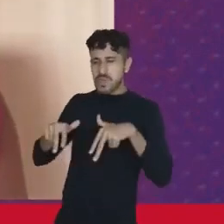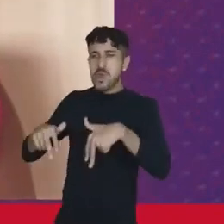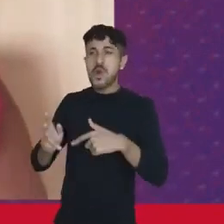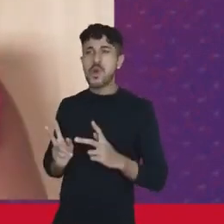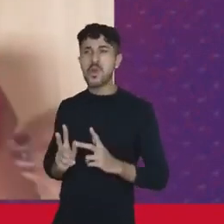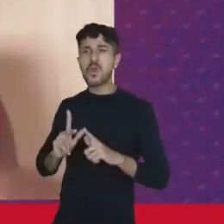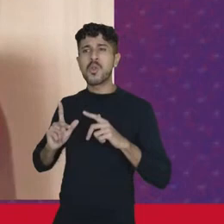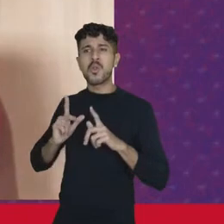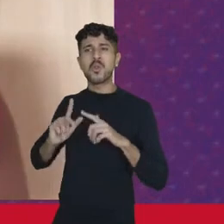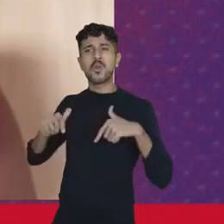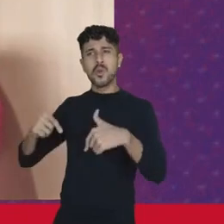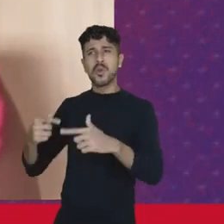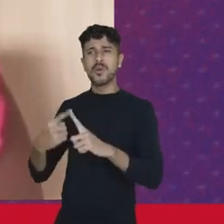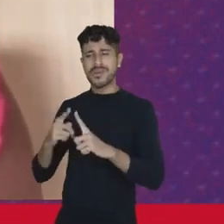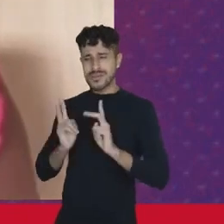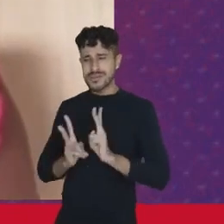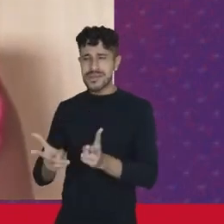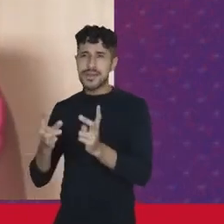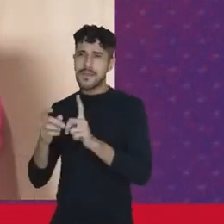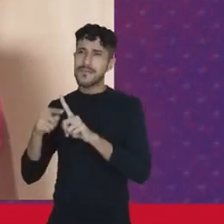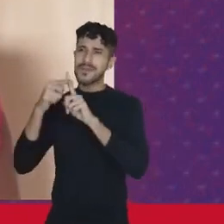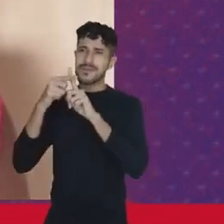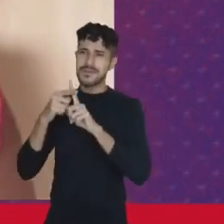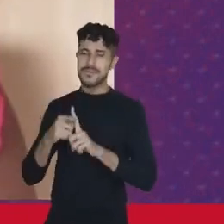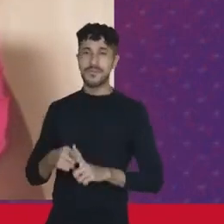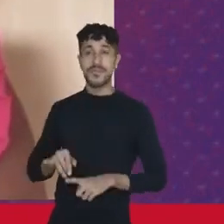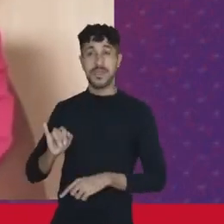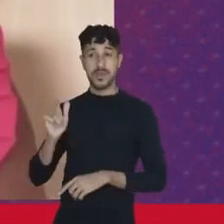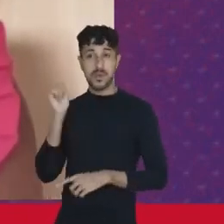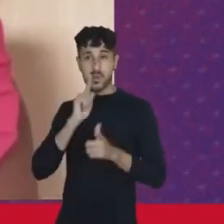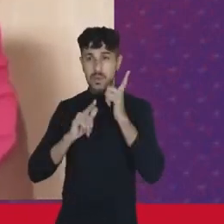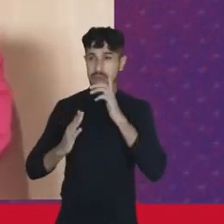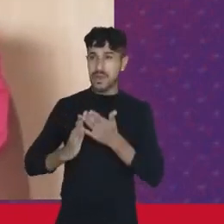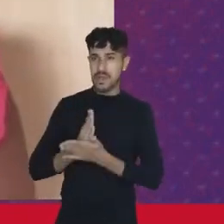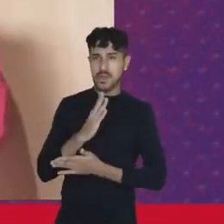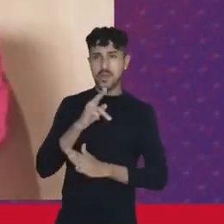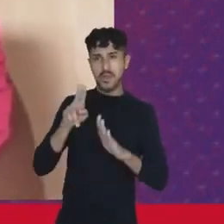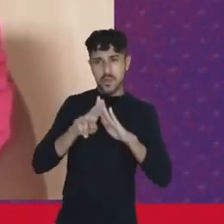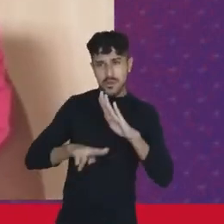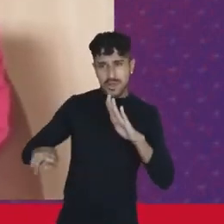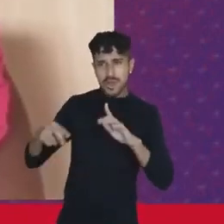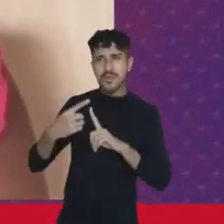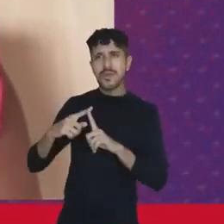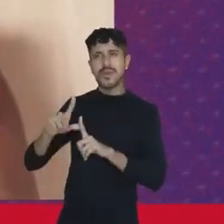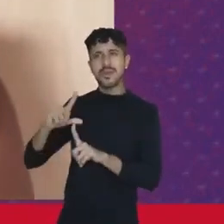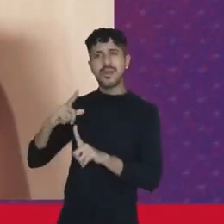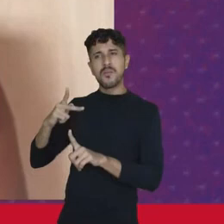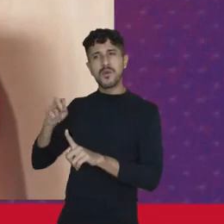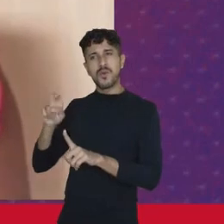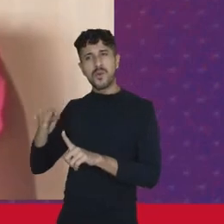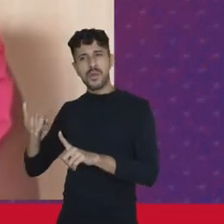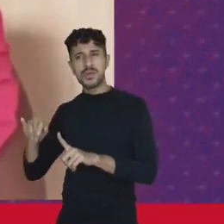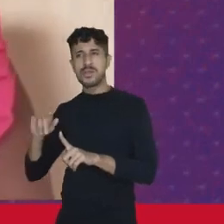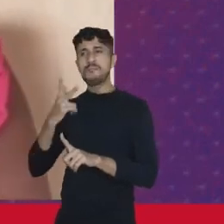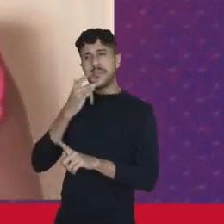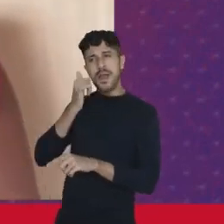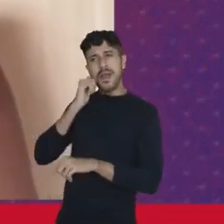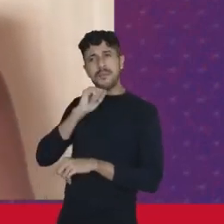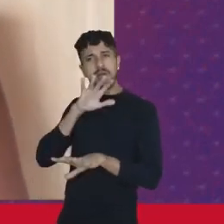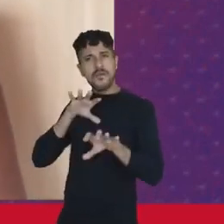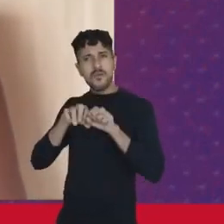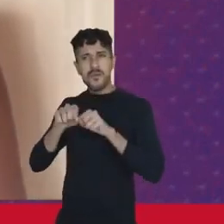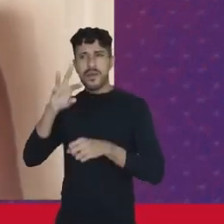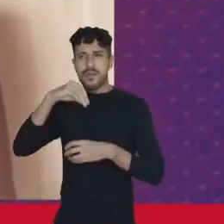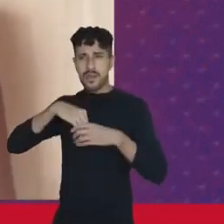que a luta sempre vale a pena. Se eu entrei na universidade, é porque existiu o ProUni. Se meus pais se formaram